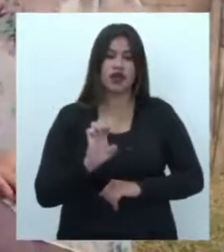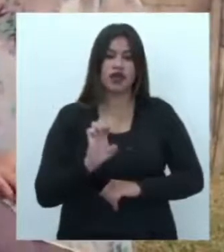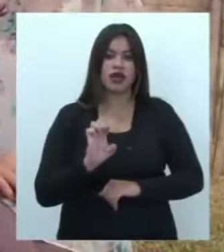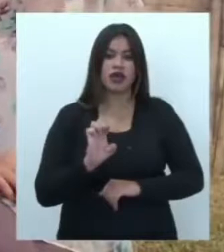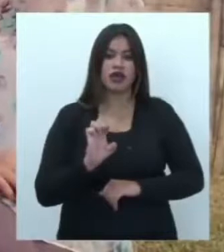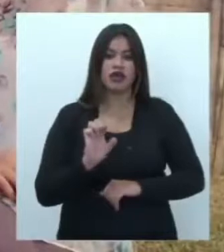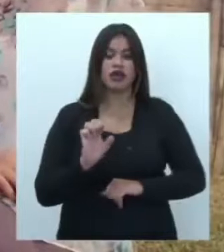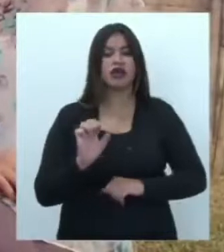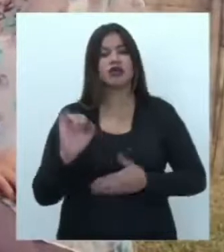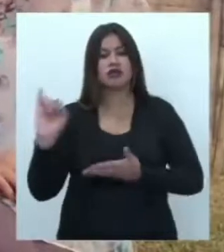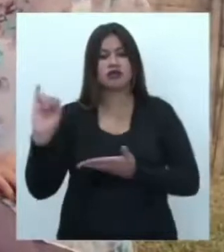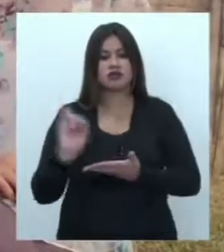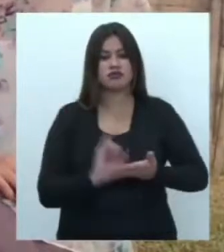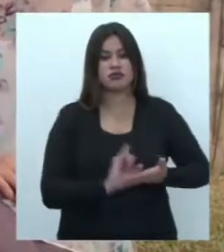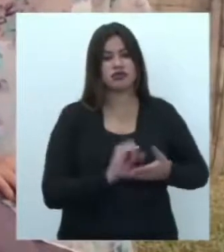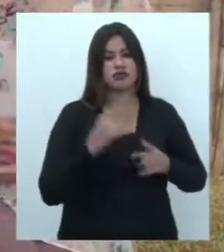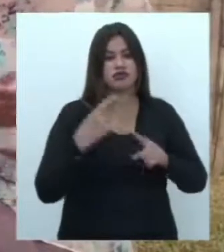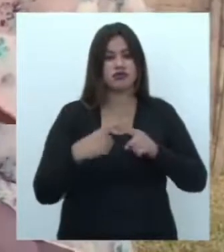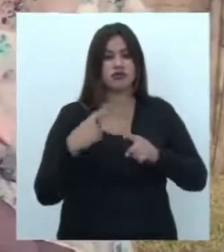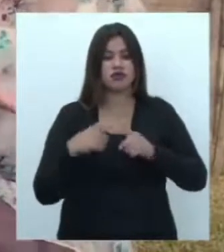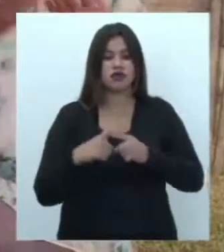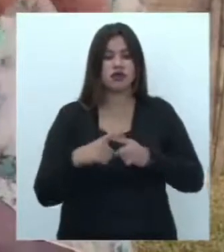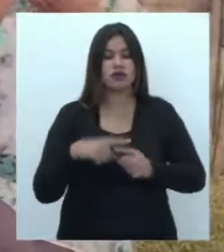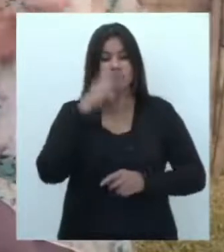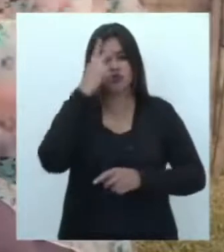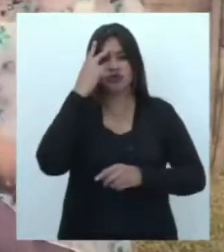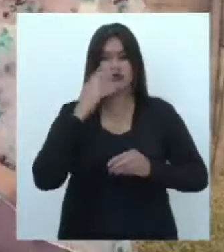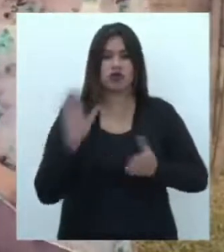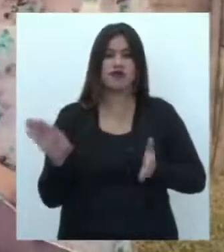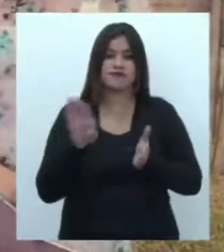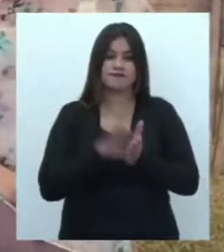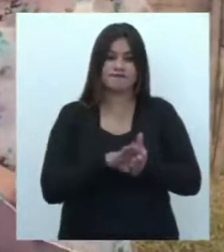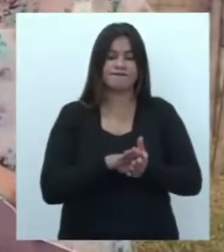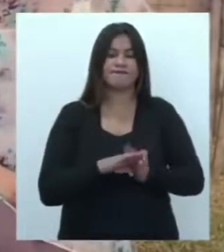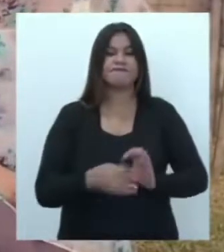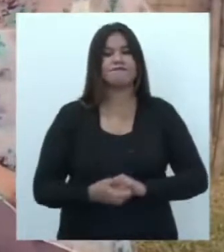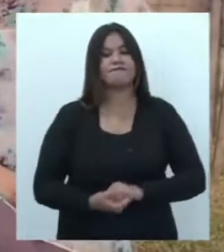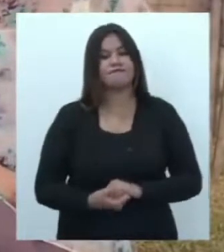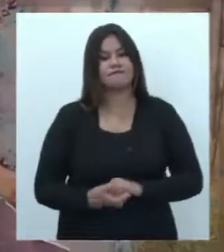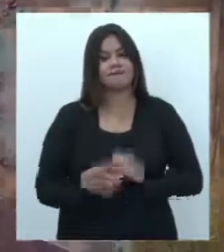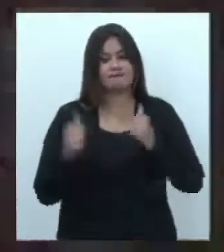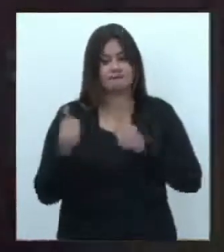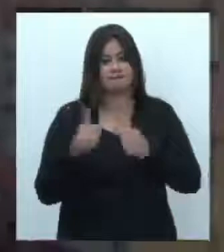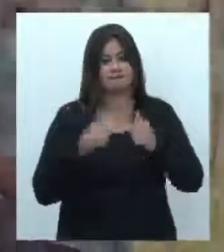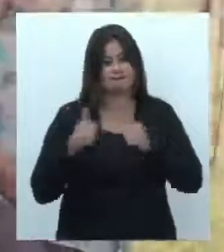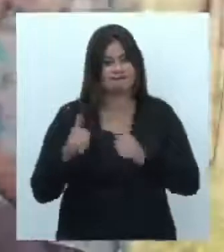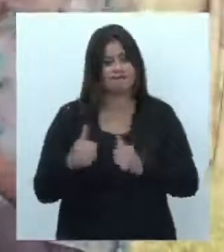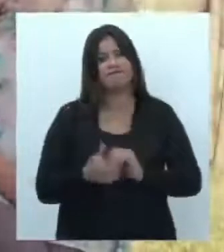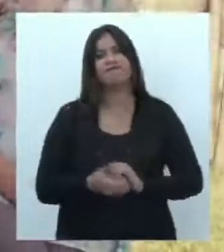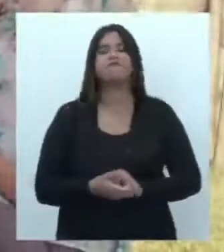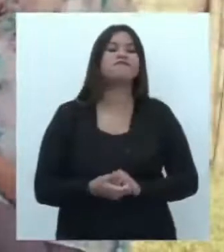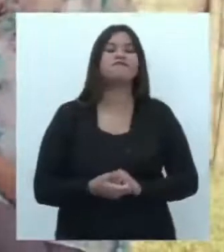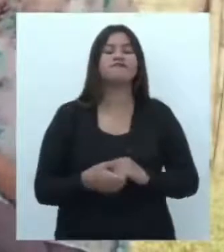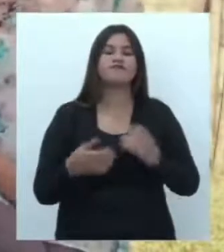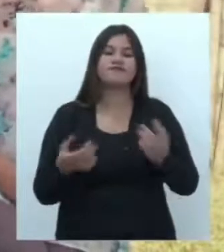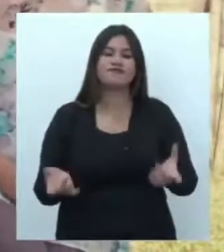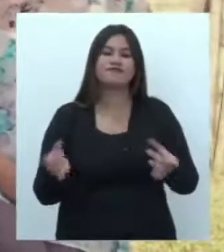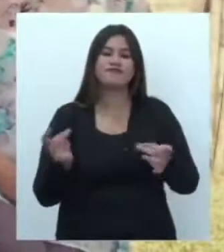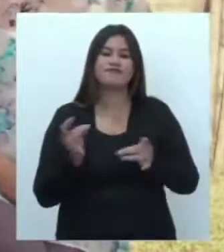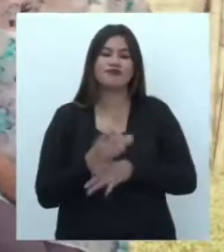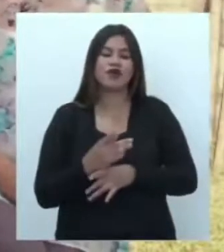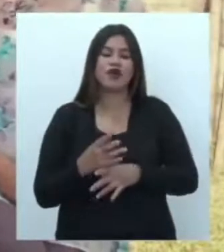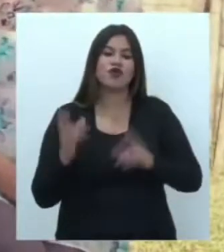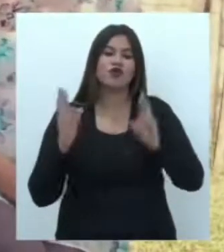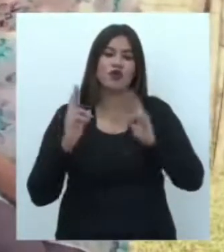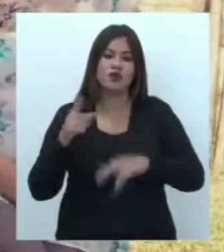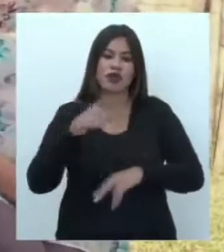uma imigração, pois indica alguém que está chegando. Ok? É isso. Espero que